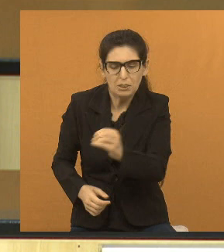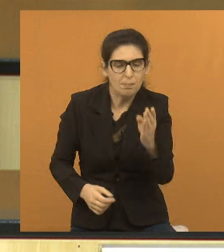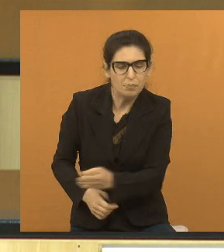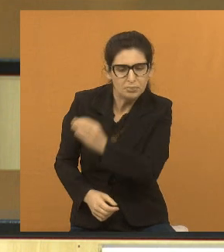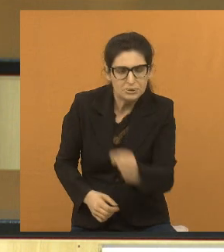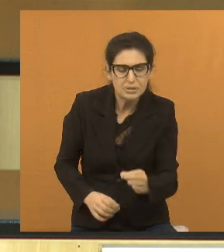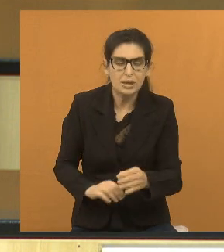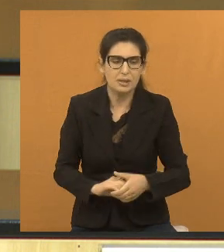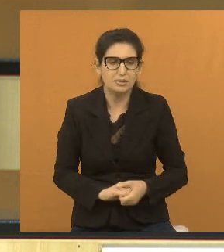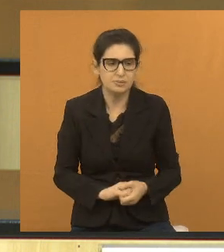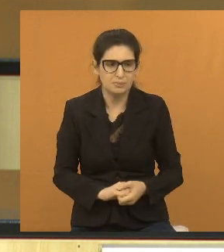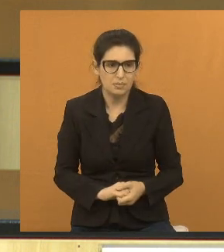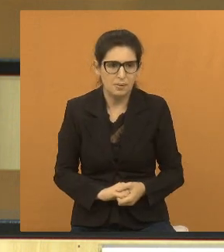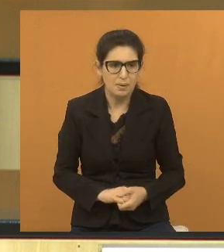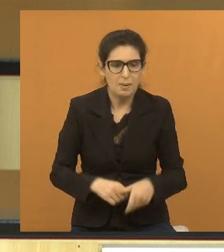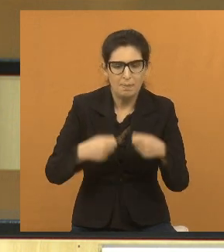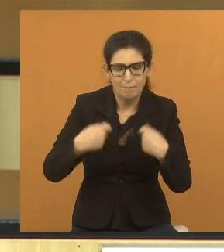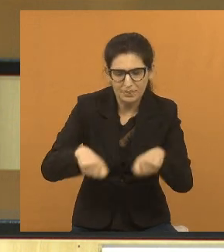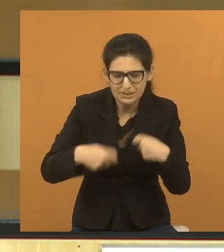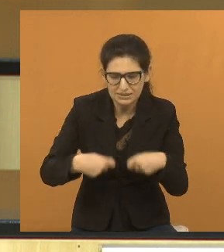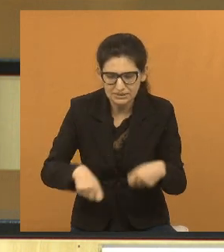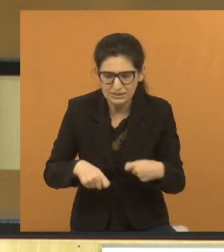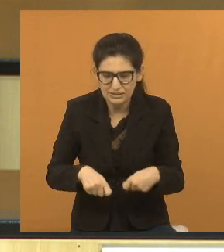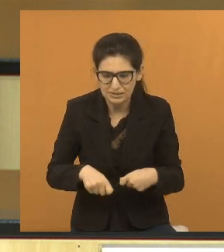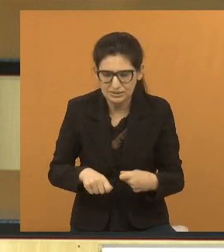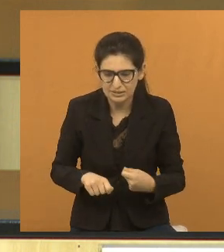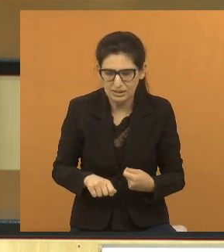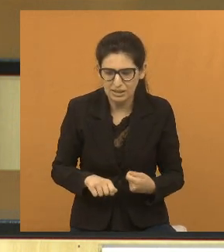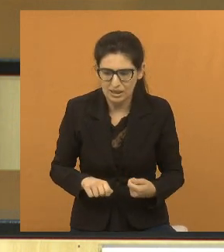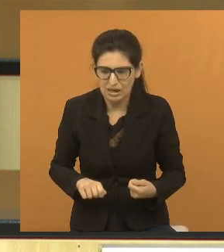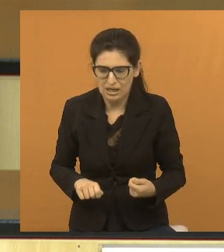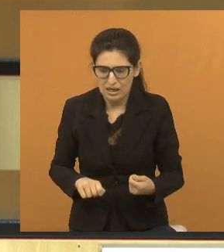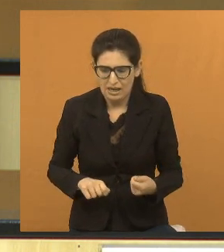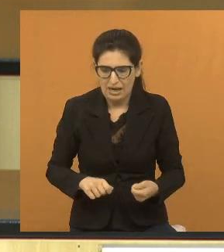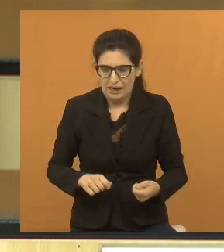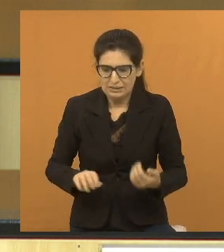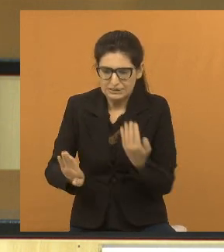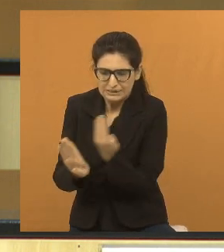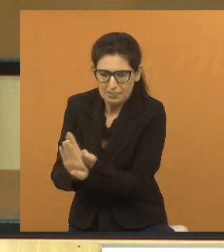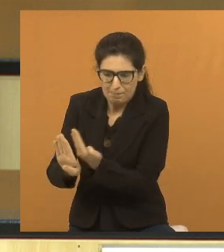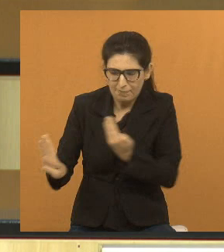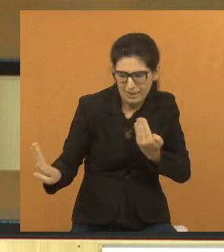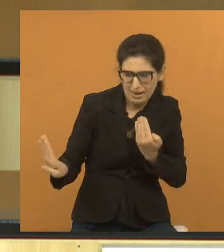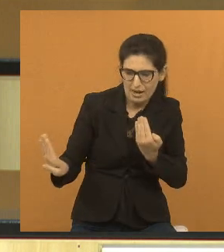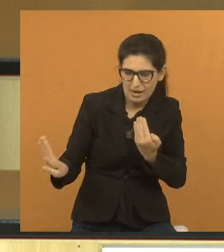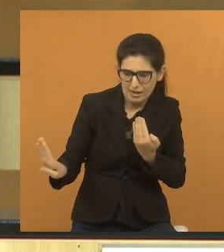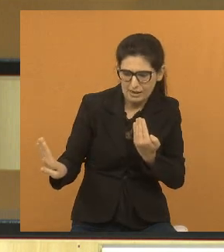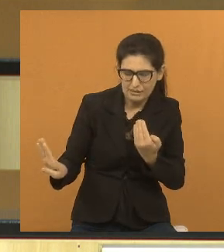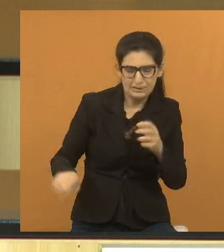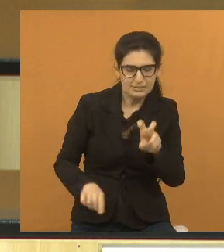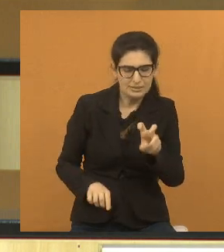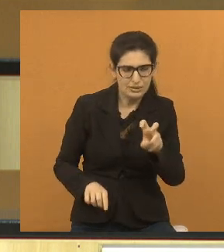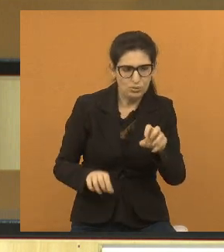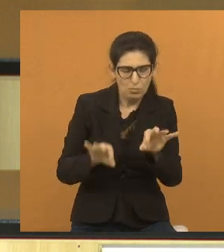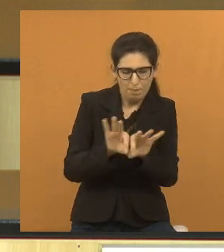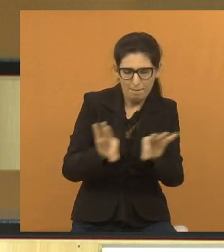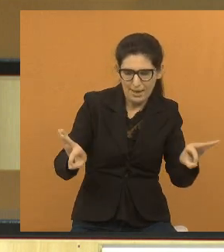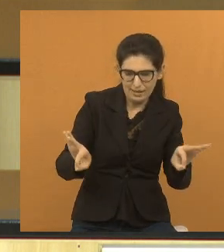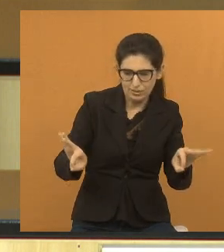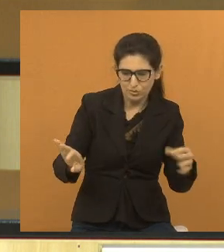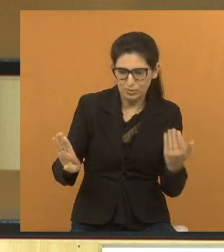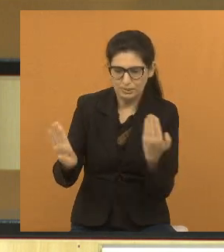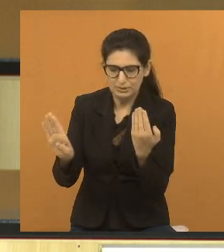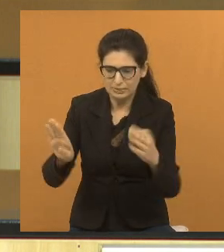Tenho que ter um recuo de 5 metros, quando hoje não exige o recuo na administração, na lei de uso e ocupação do